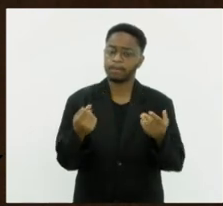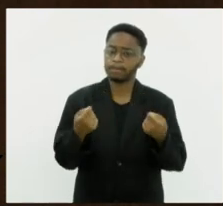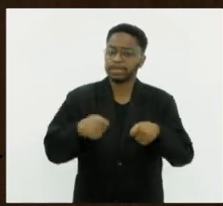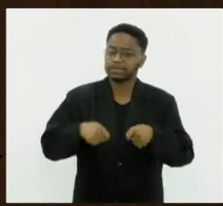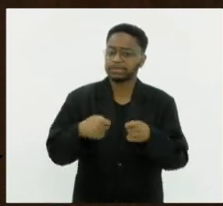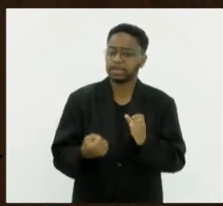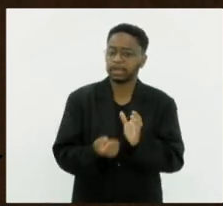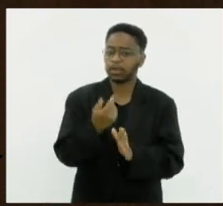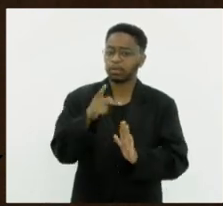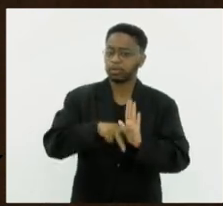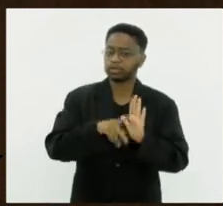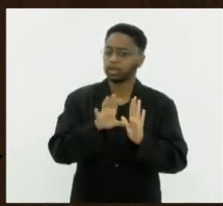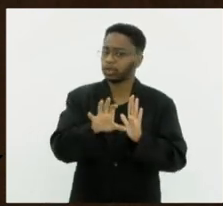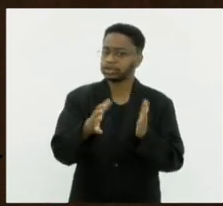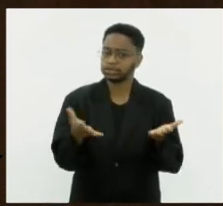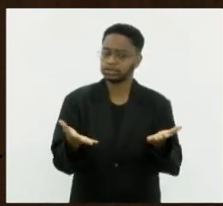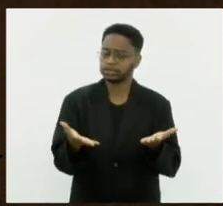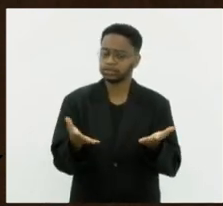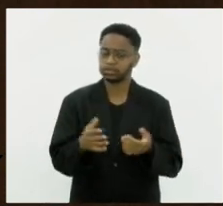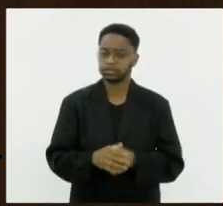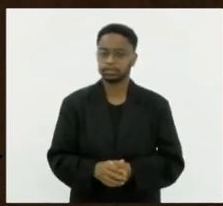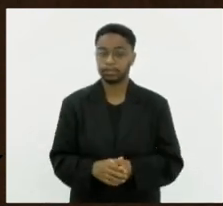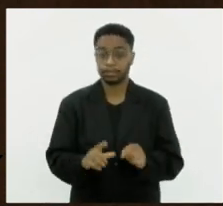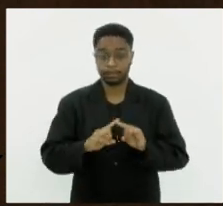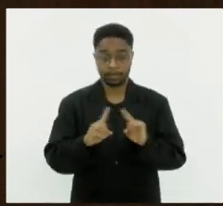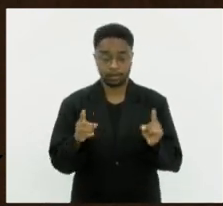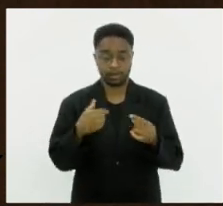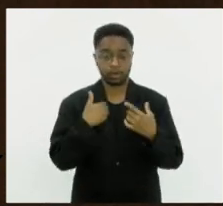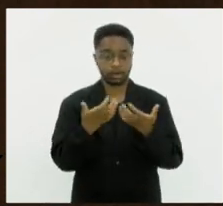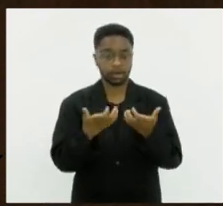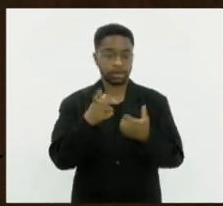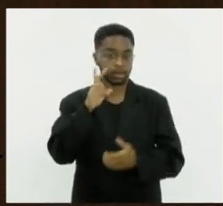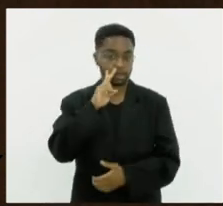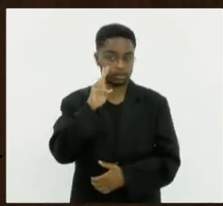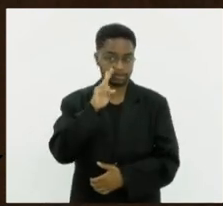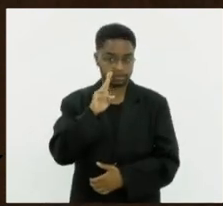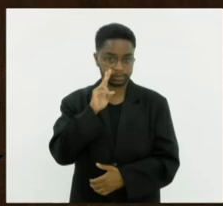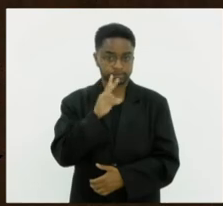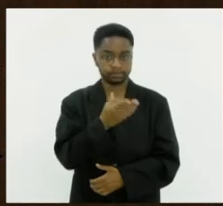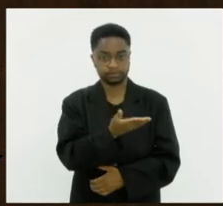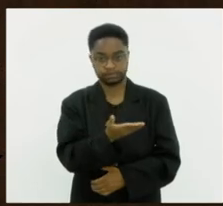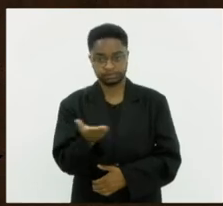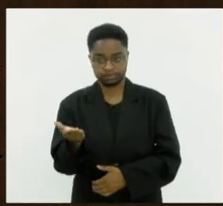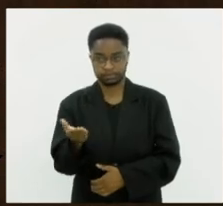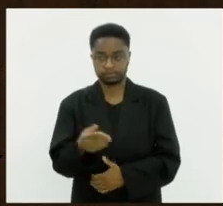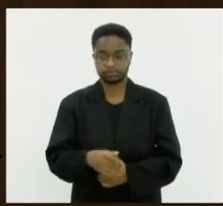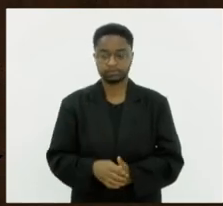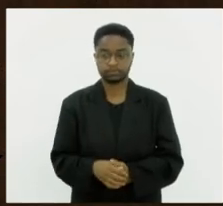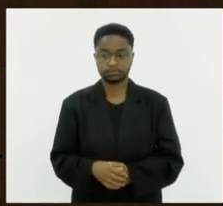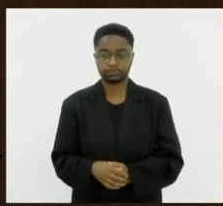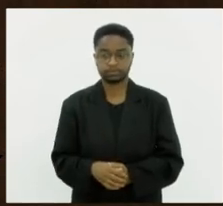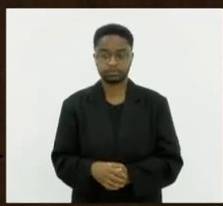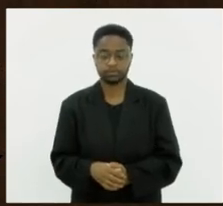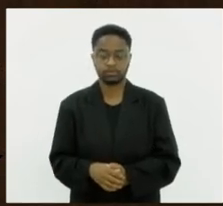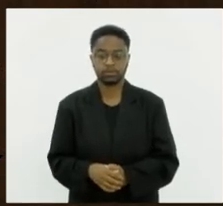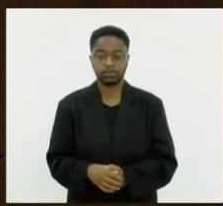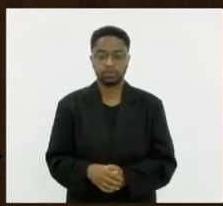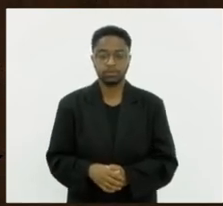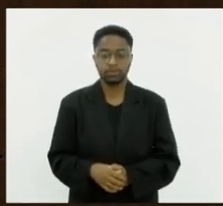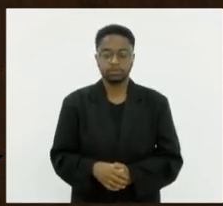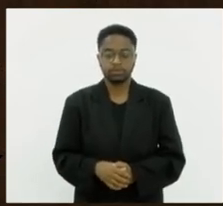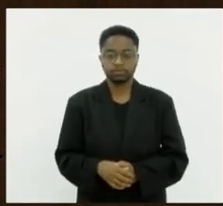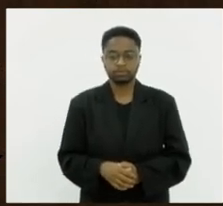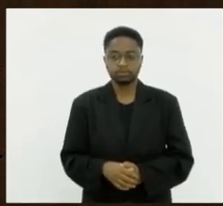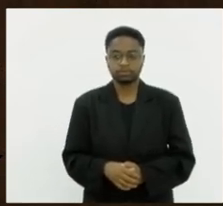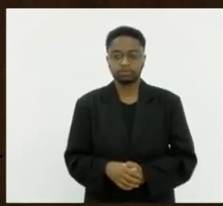um projeto desse. Eu quero lembrar, deputada Marina do MST, deputada Franciane, deputada Renata